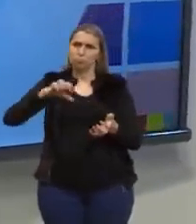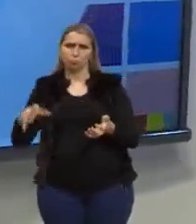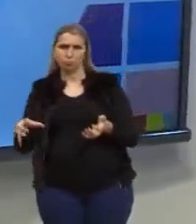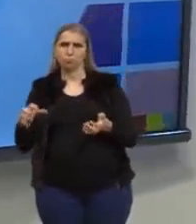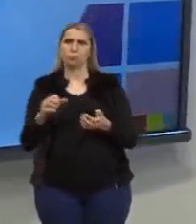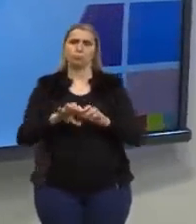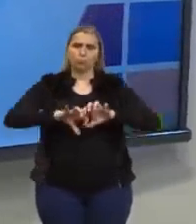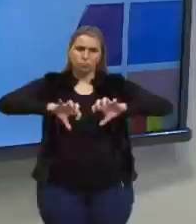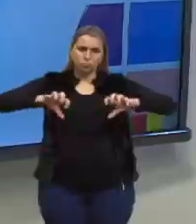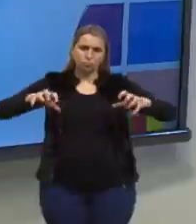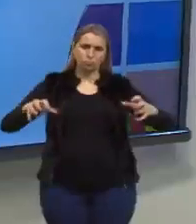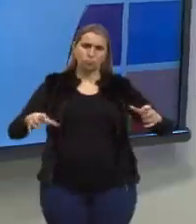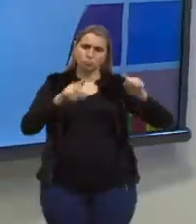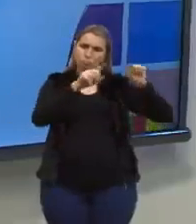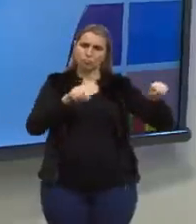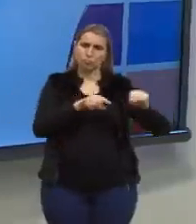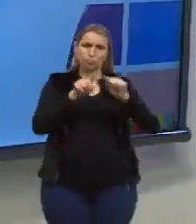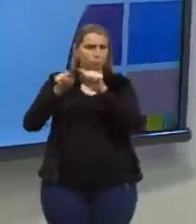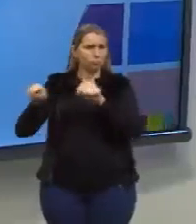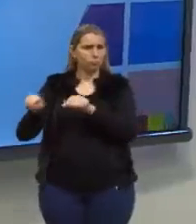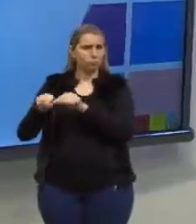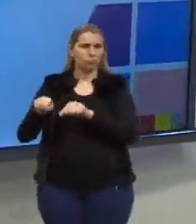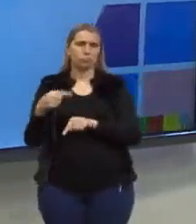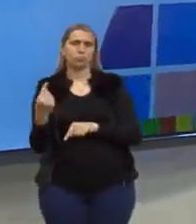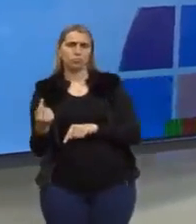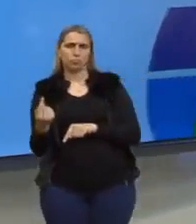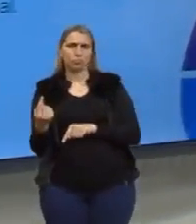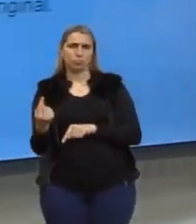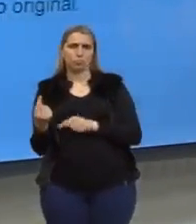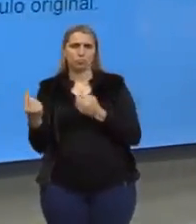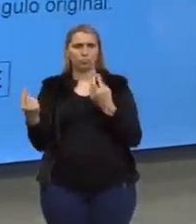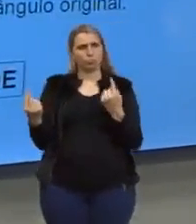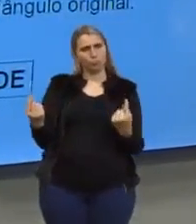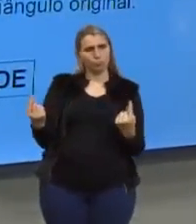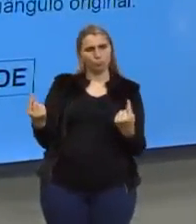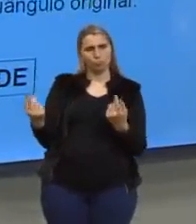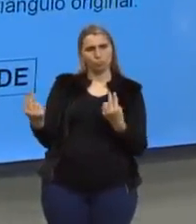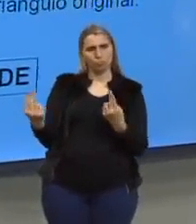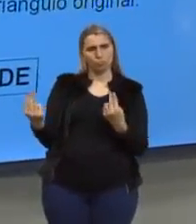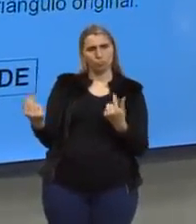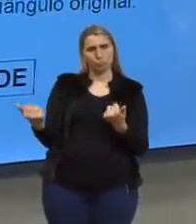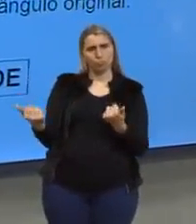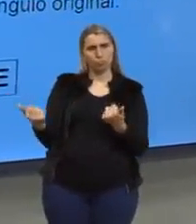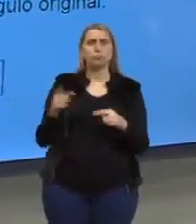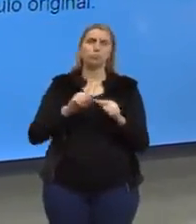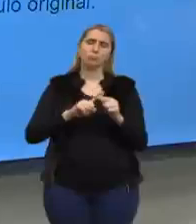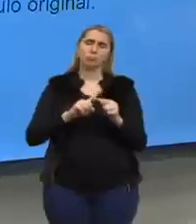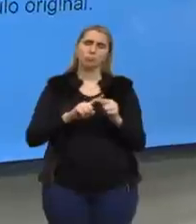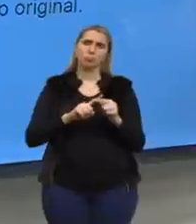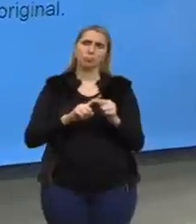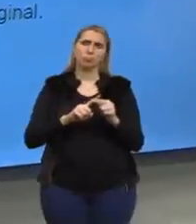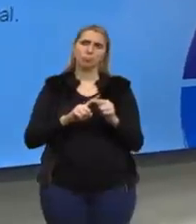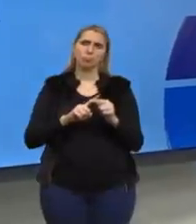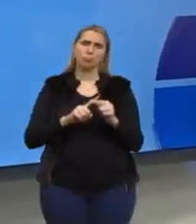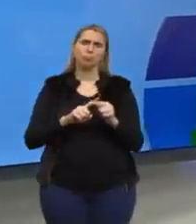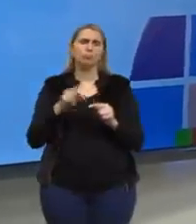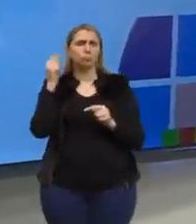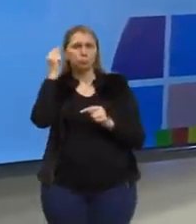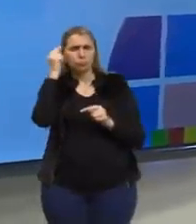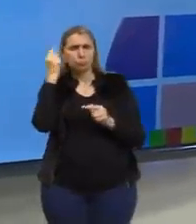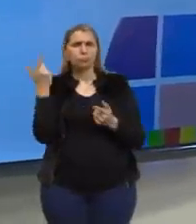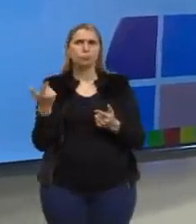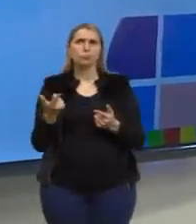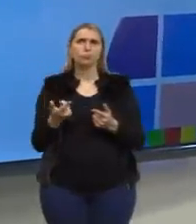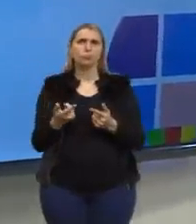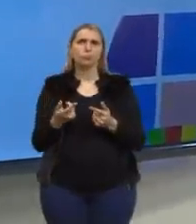se eu fosse separá-los ali. E aí, um será semelhante ao outro. Por quê? Porque levará em consideração os casos